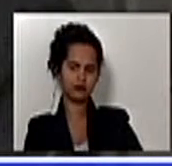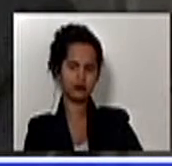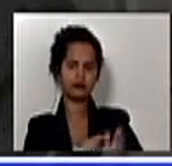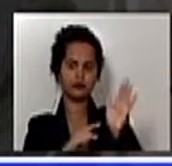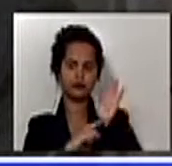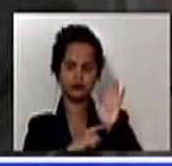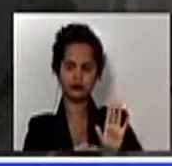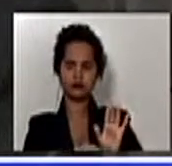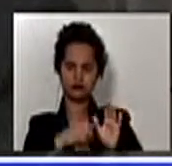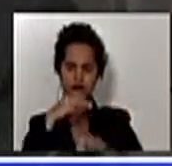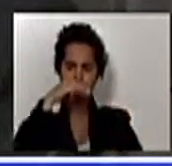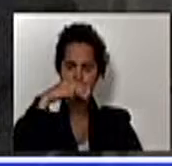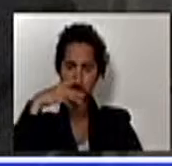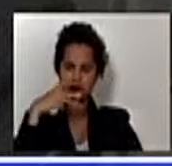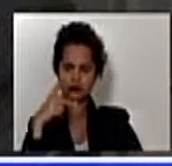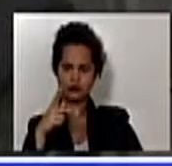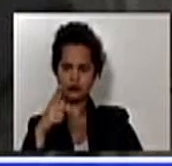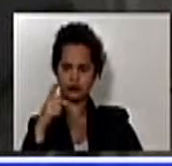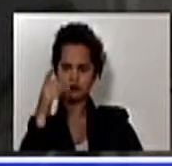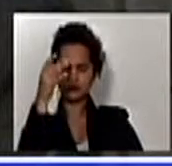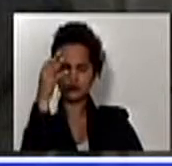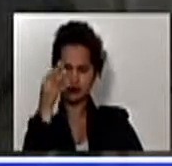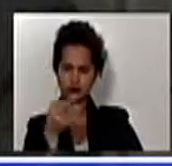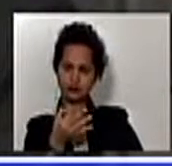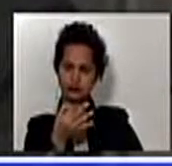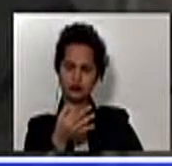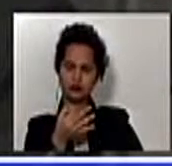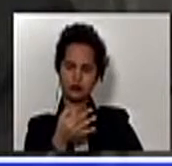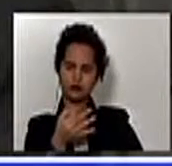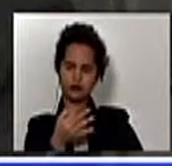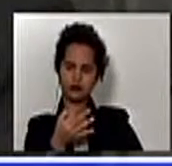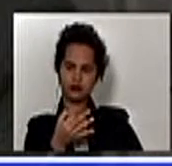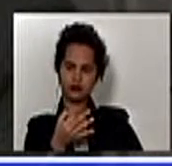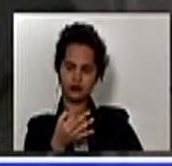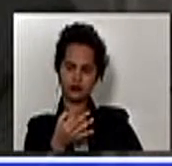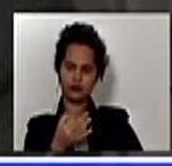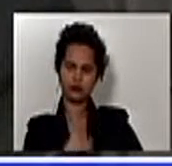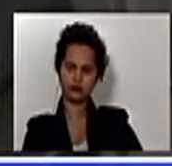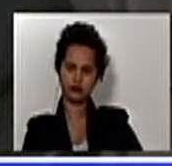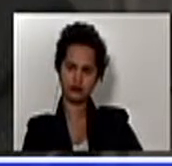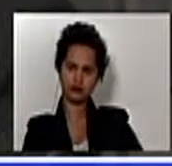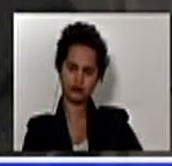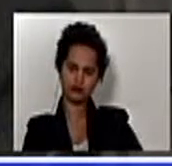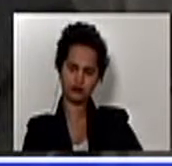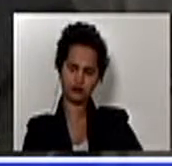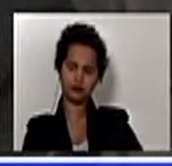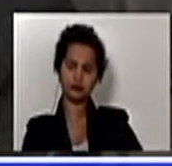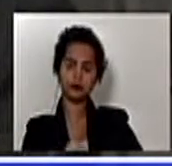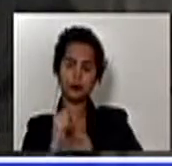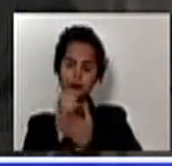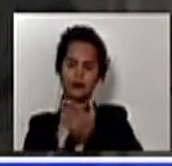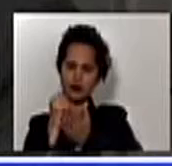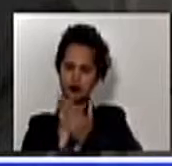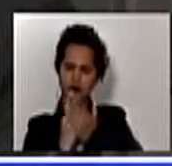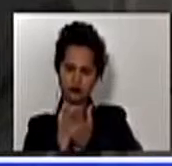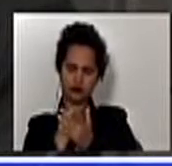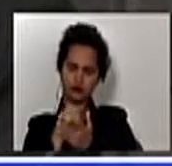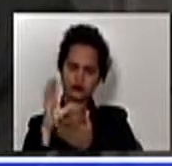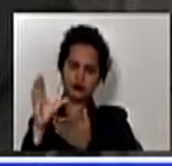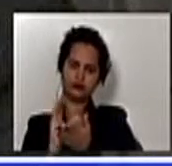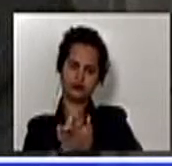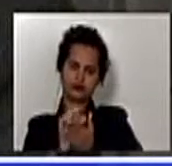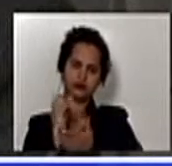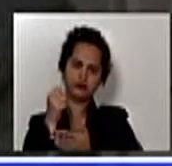Ministério Público com um orçamento que seja o mínimo para a sua atuação. O que